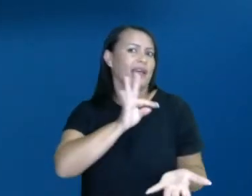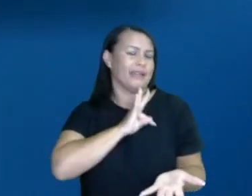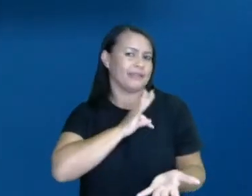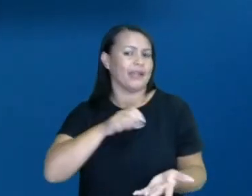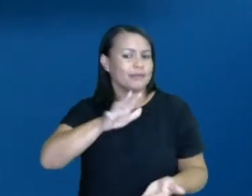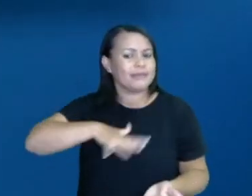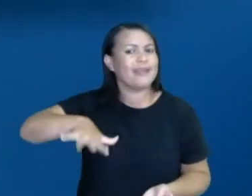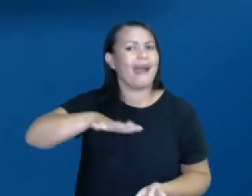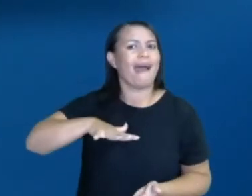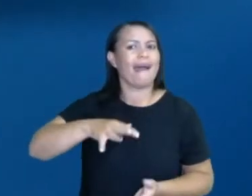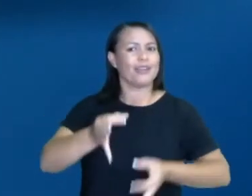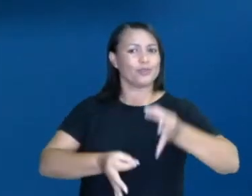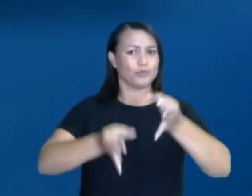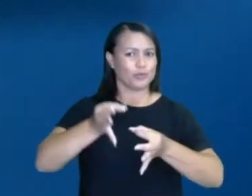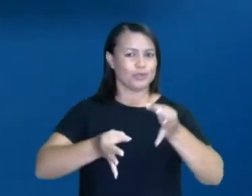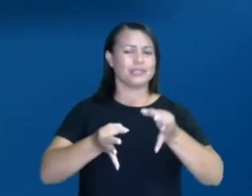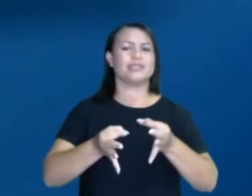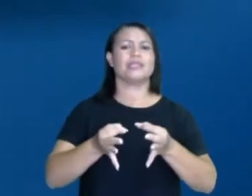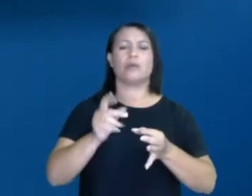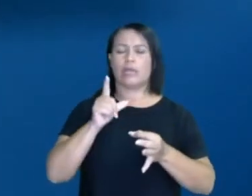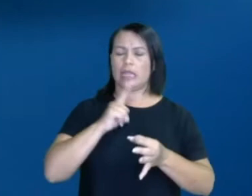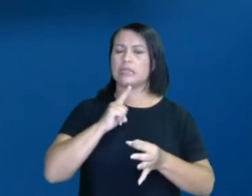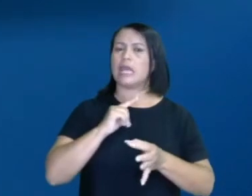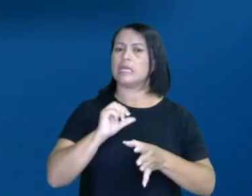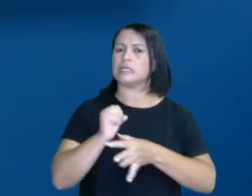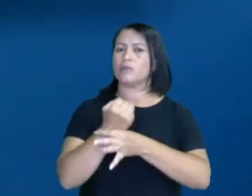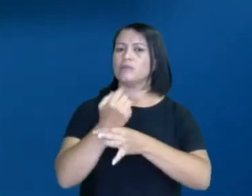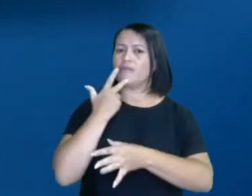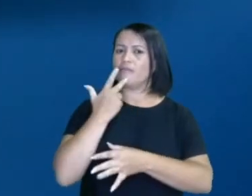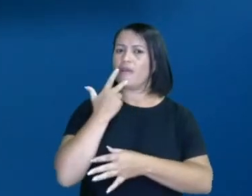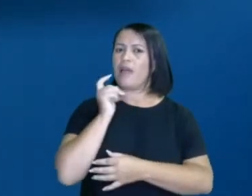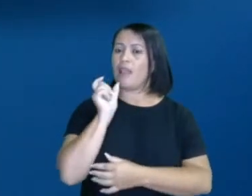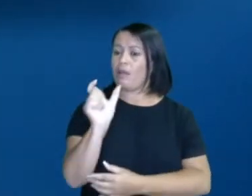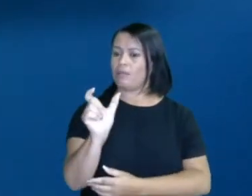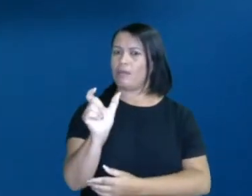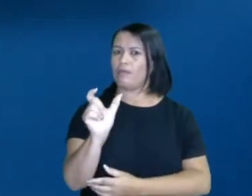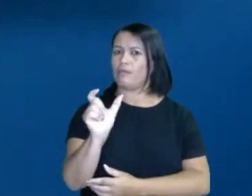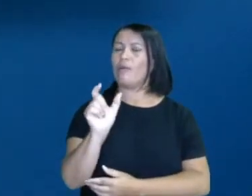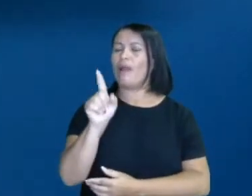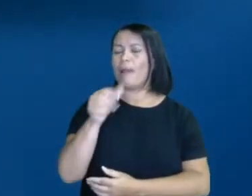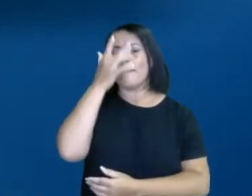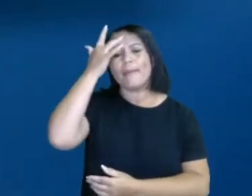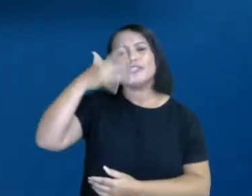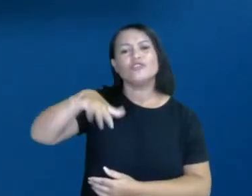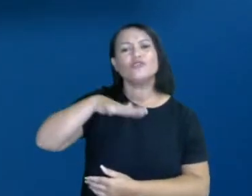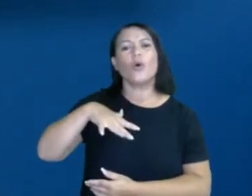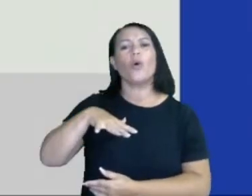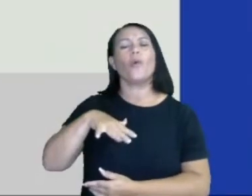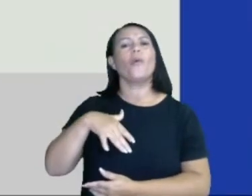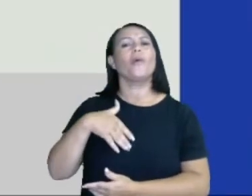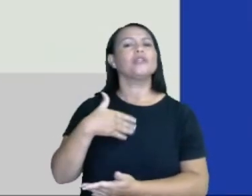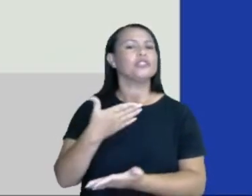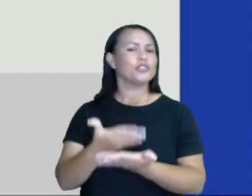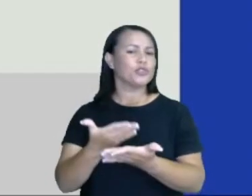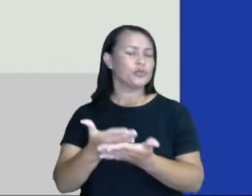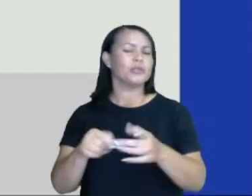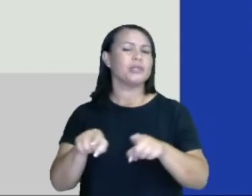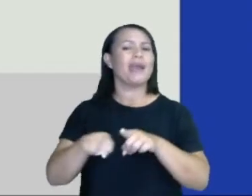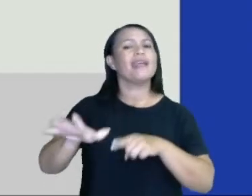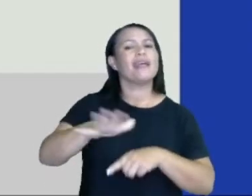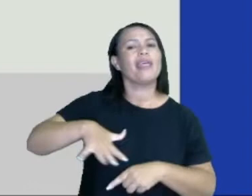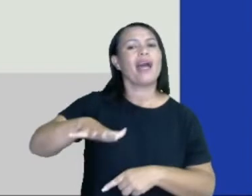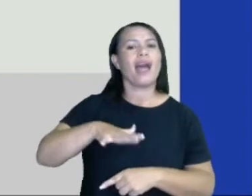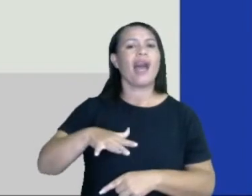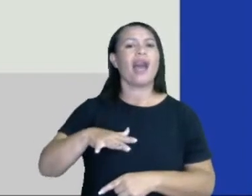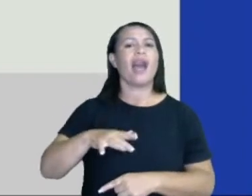área jurídica. Então, quem tem propriedade para saber o significado desse termo são pessoas que fazem parte da área jurídica,